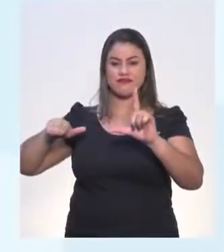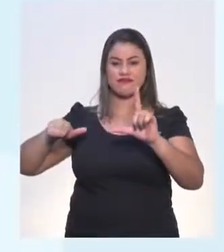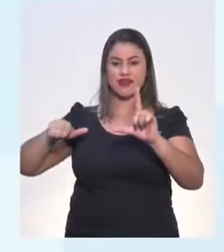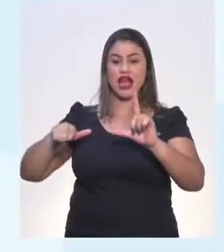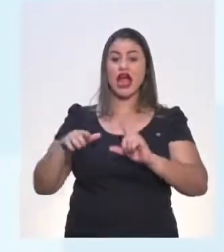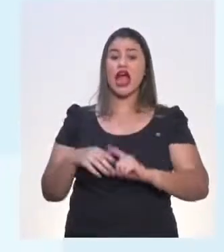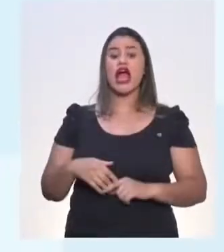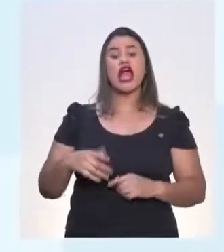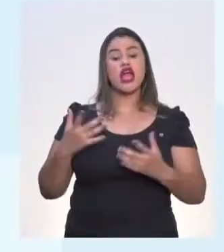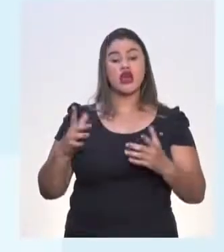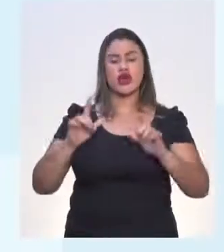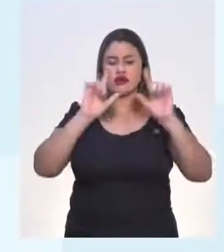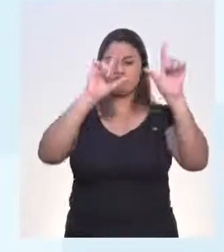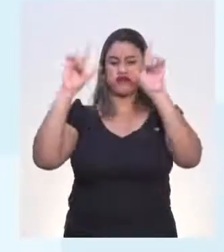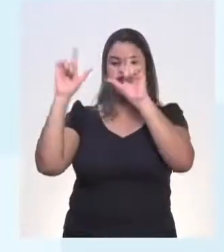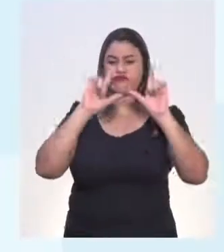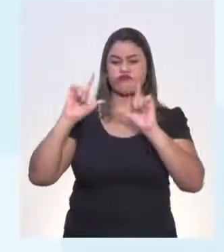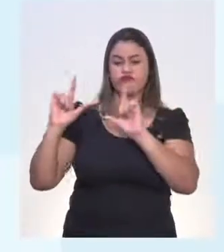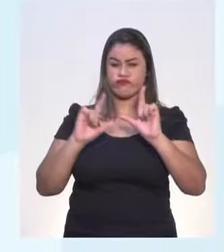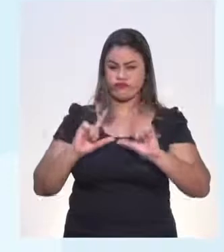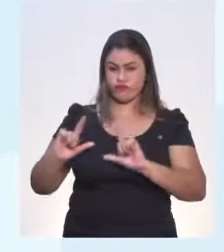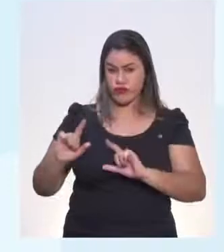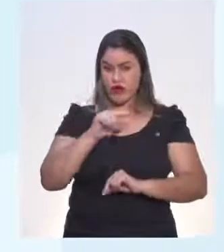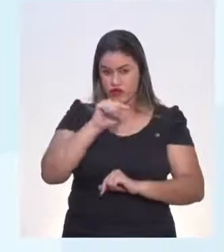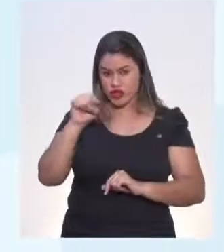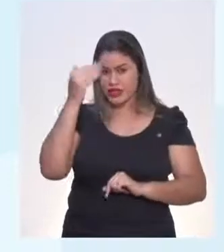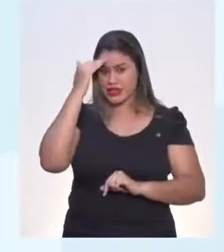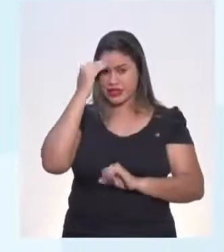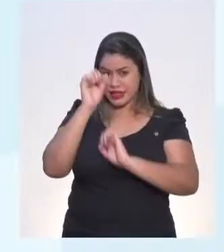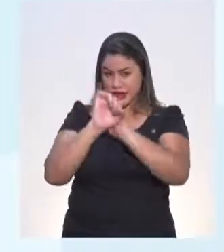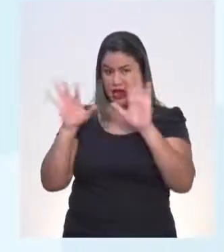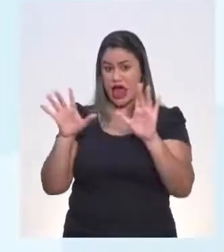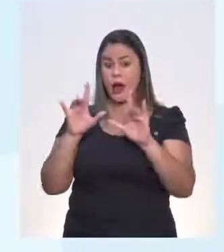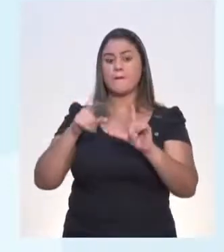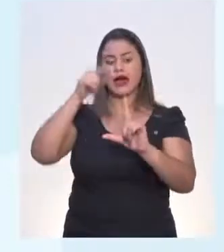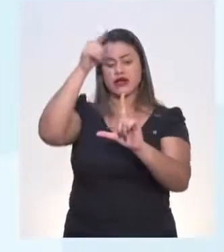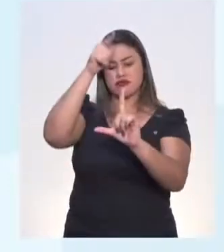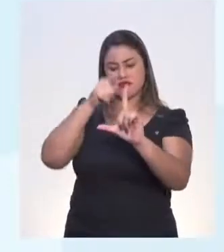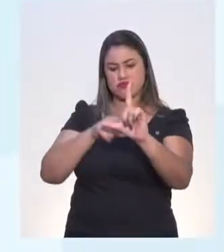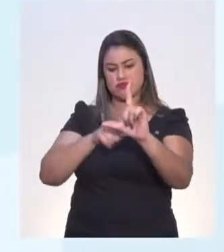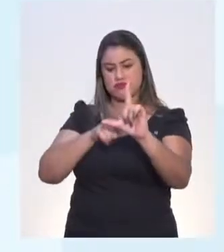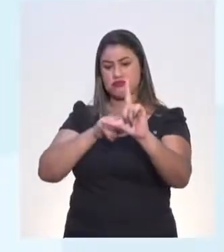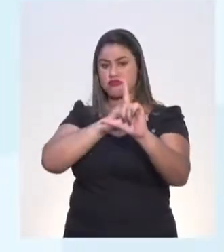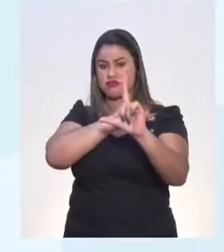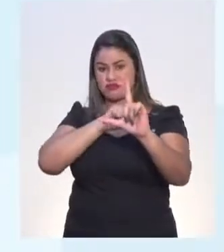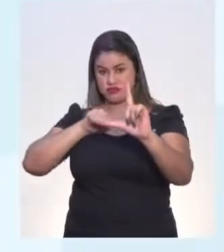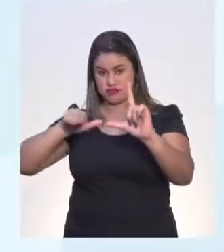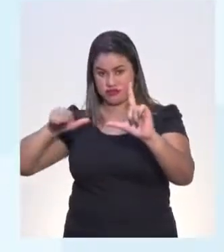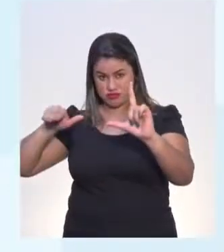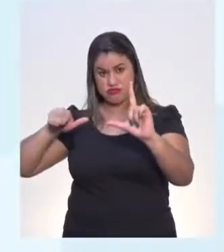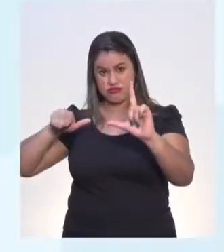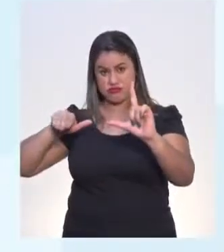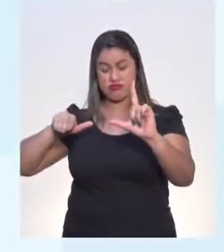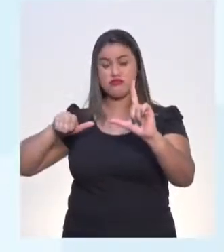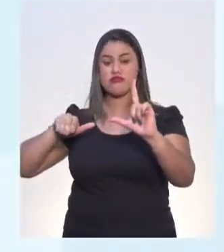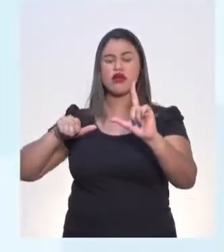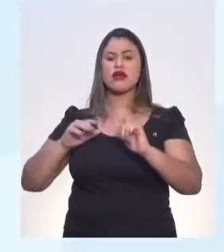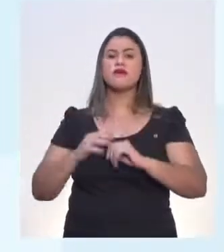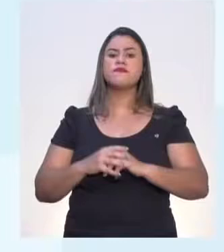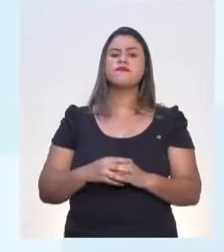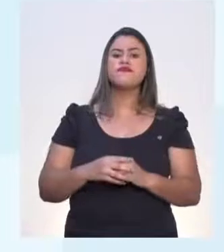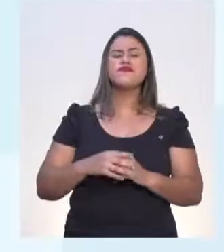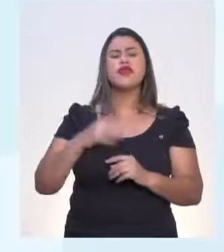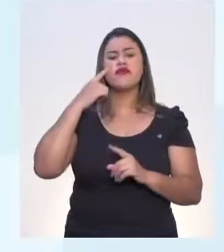todo quadriculado para vocês entenderem, mas são essas duas retas, uma na horizontal, a outra na vertical. Dessa